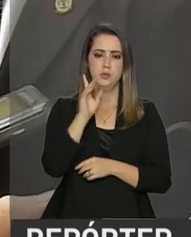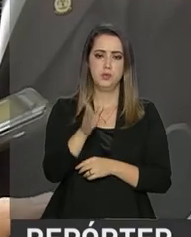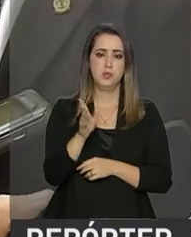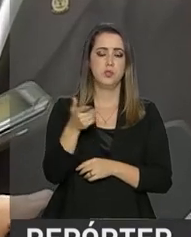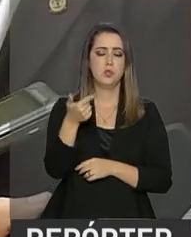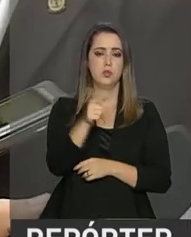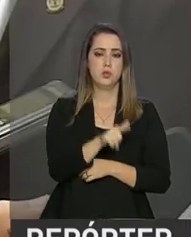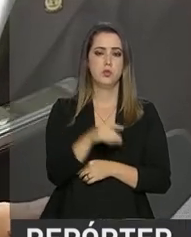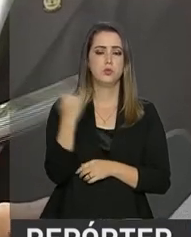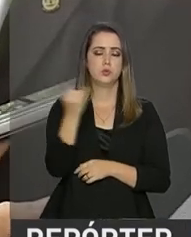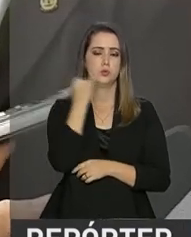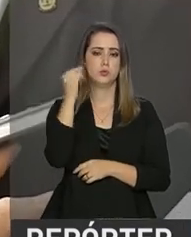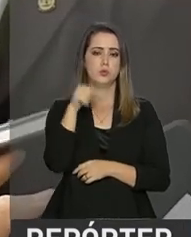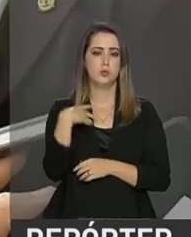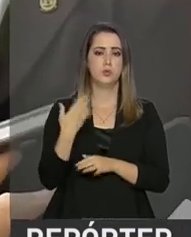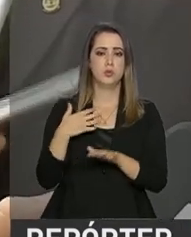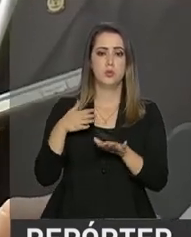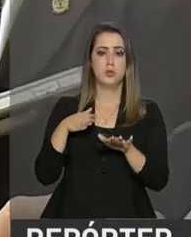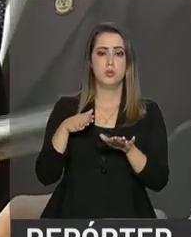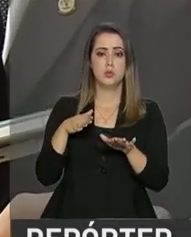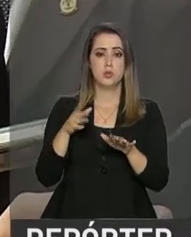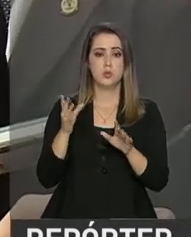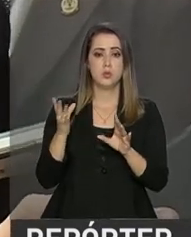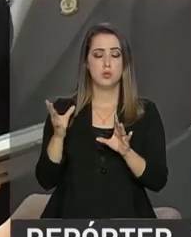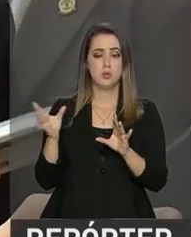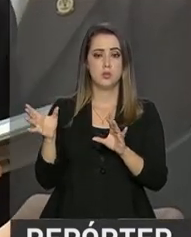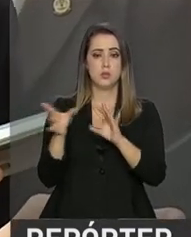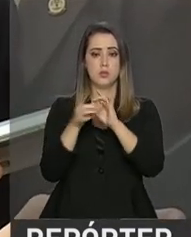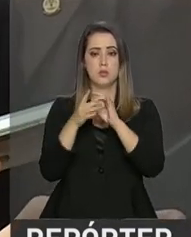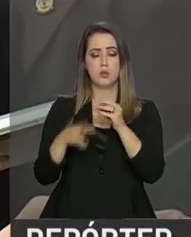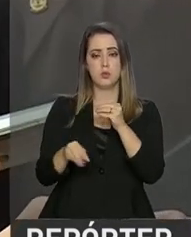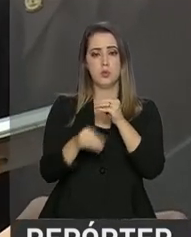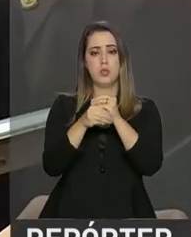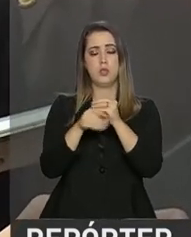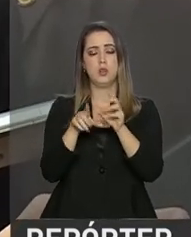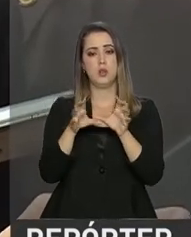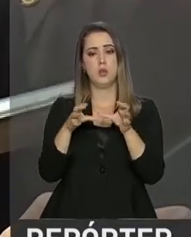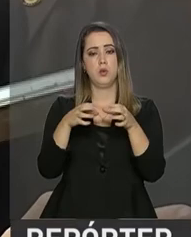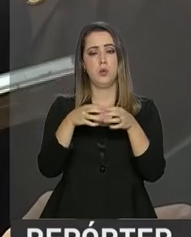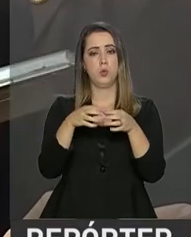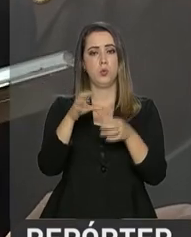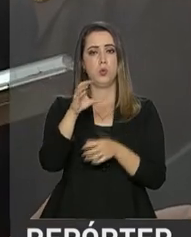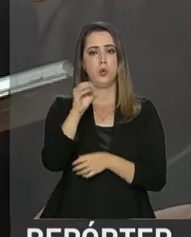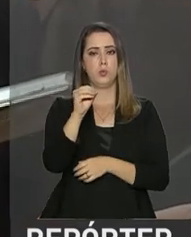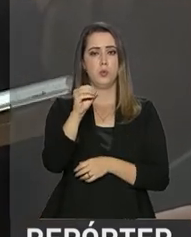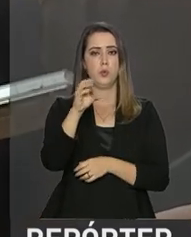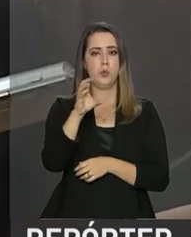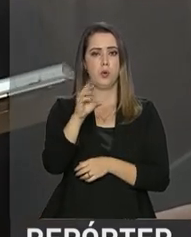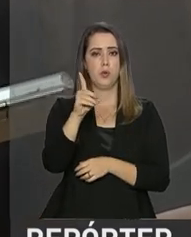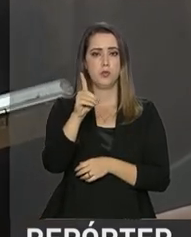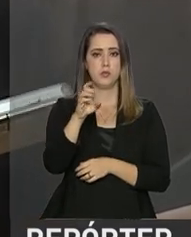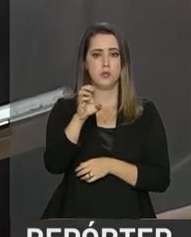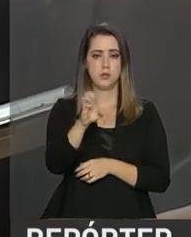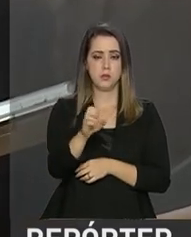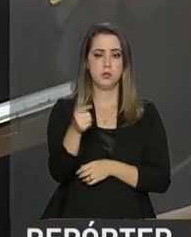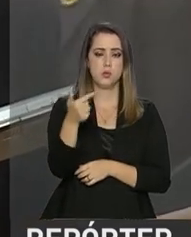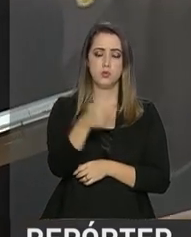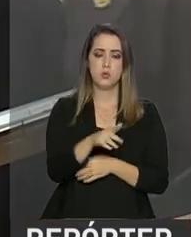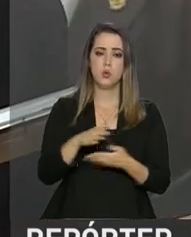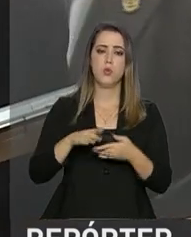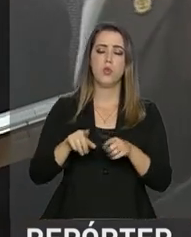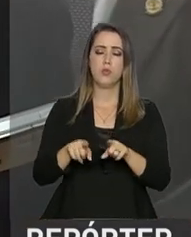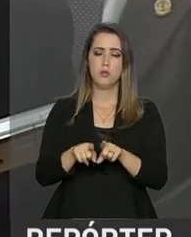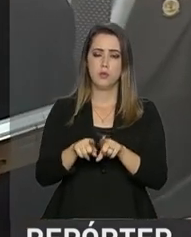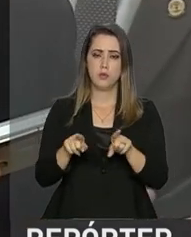apoiaram nosso ingresso no cd é já apoiaram formalmente voltaram a apoiar e naturalmente eu pedi mais uma vez o apoio